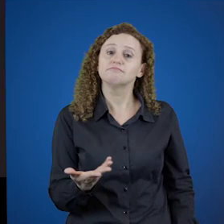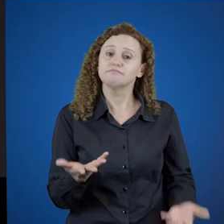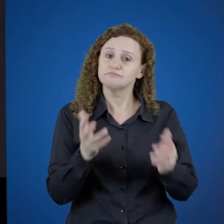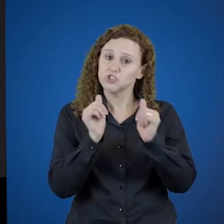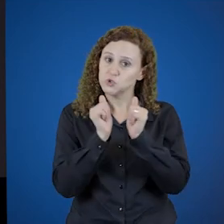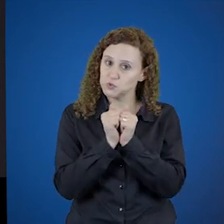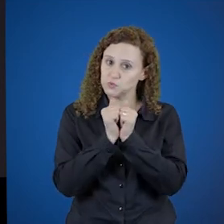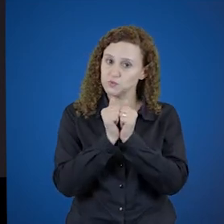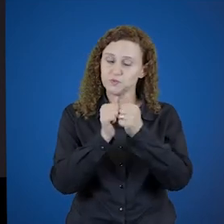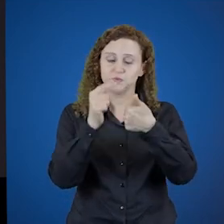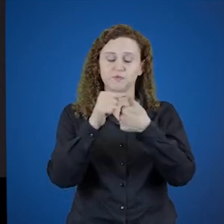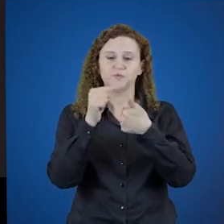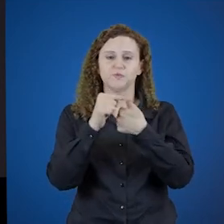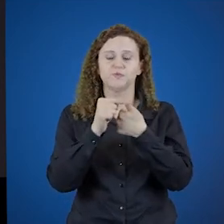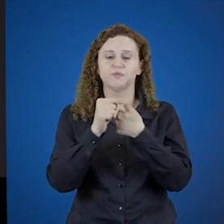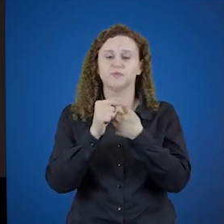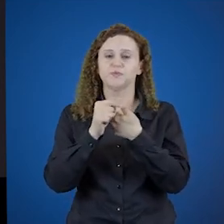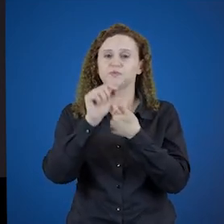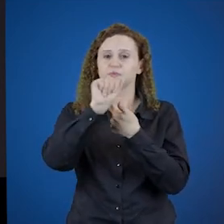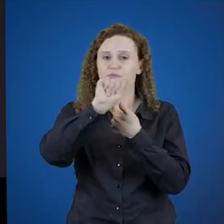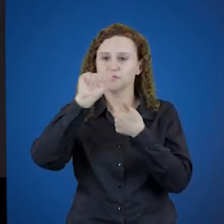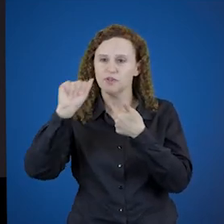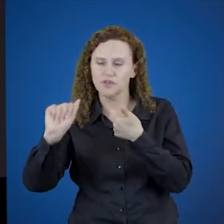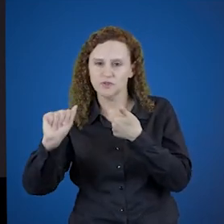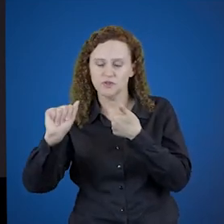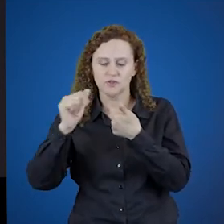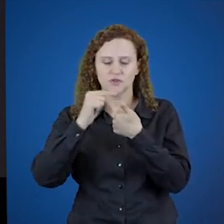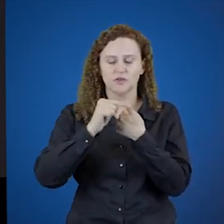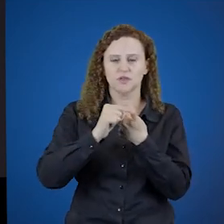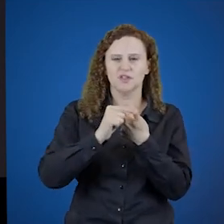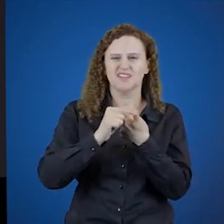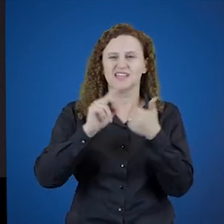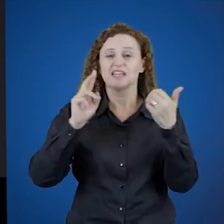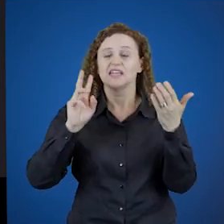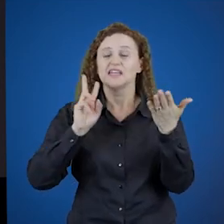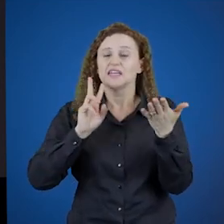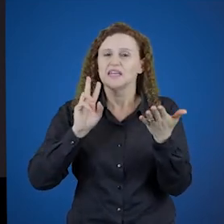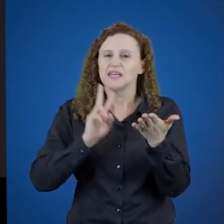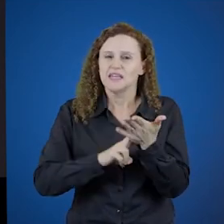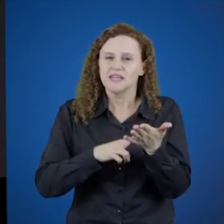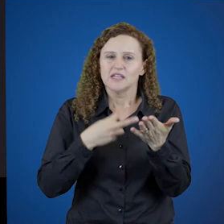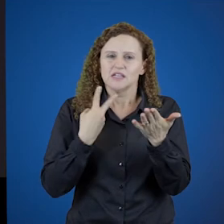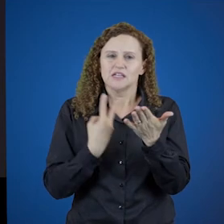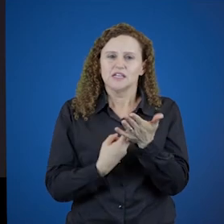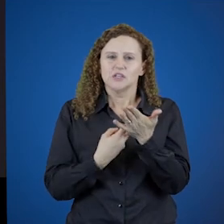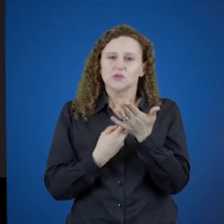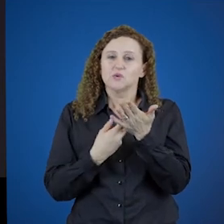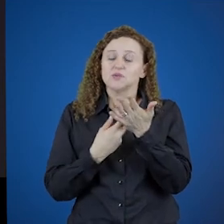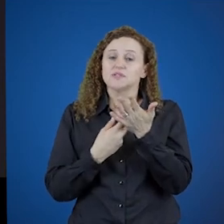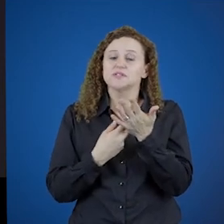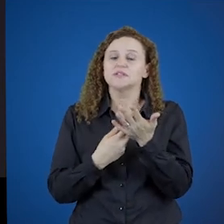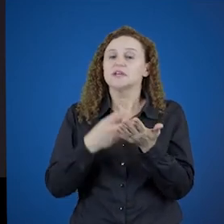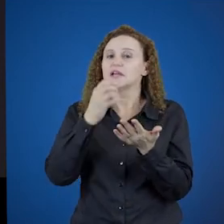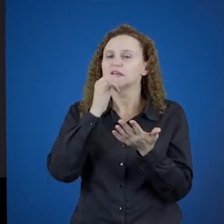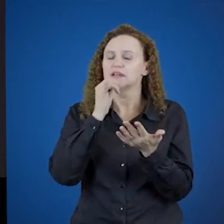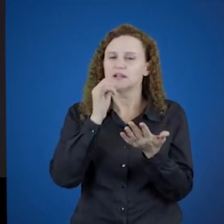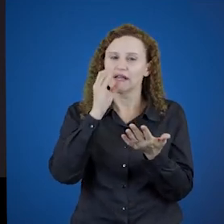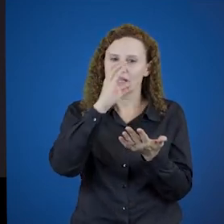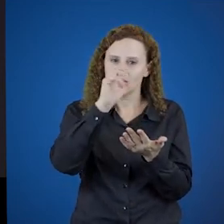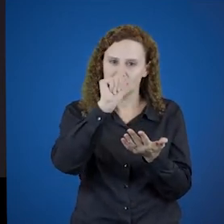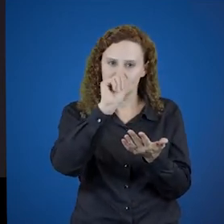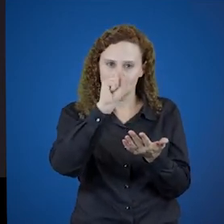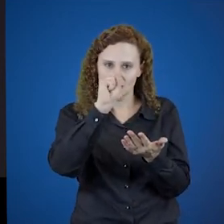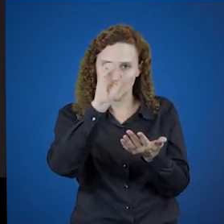companhia o adjunto adverbial de companhia traduz-se com o caso ablativo